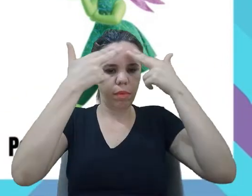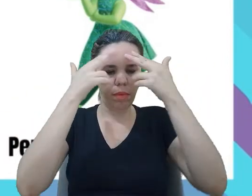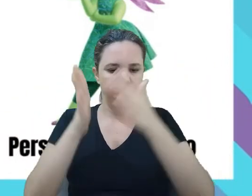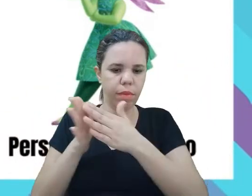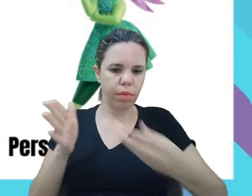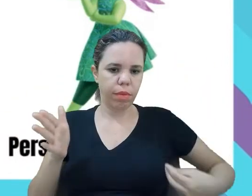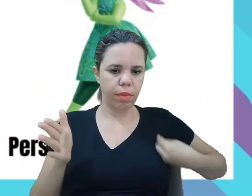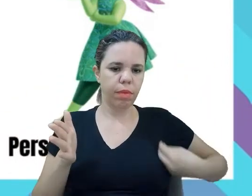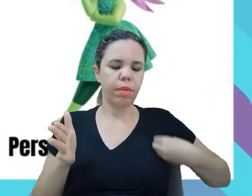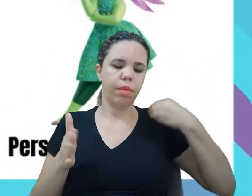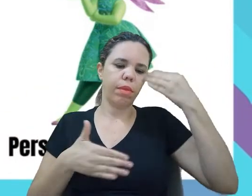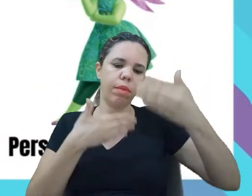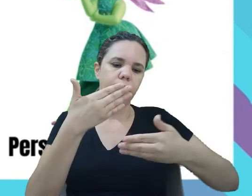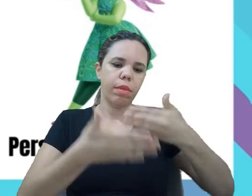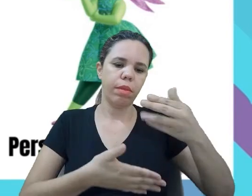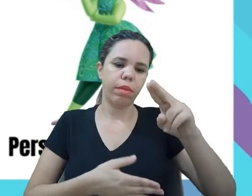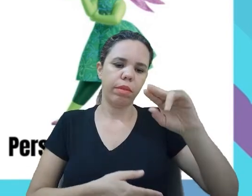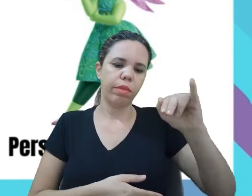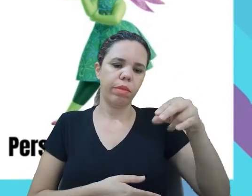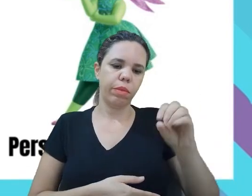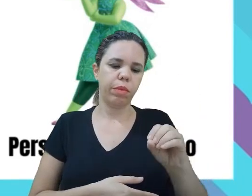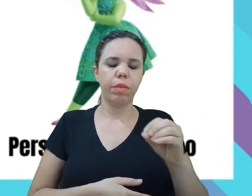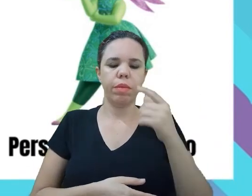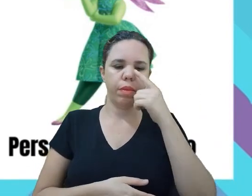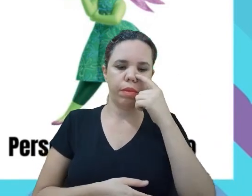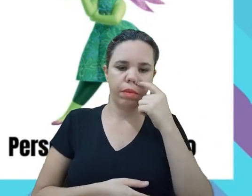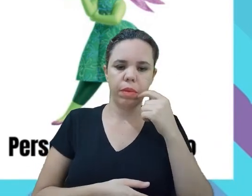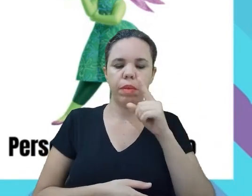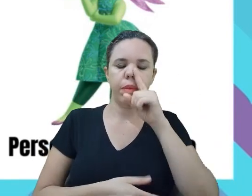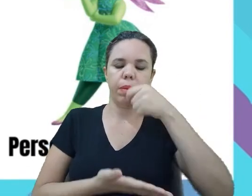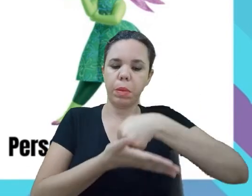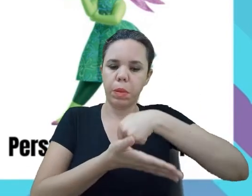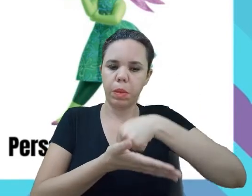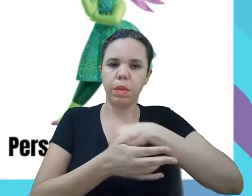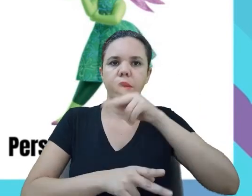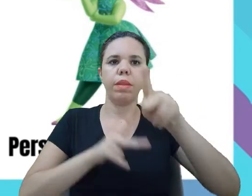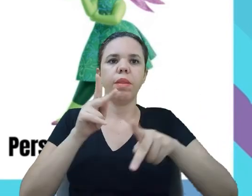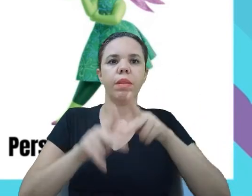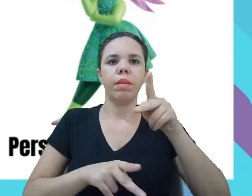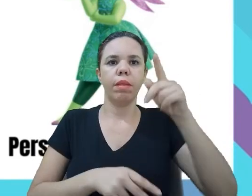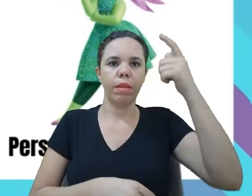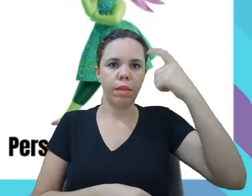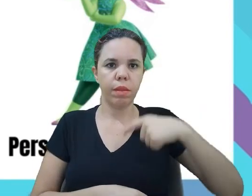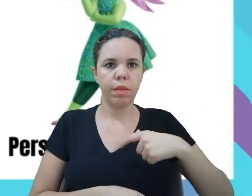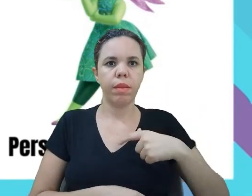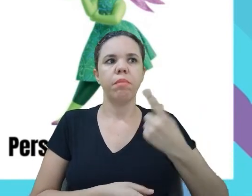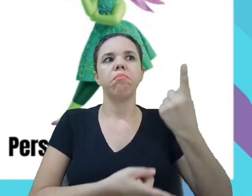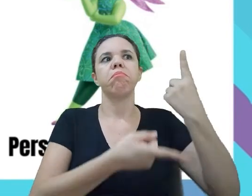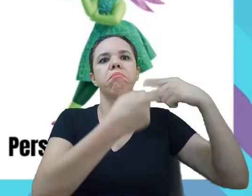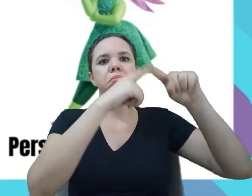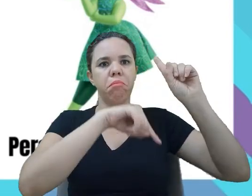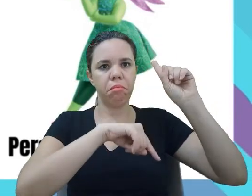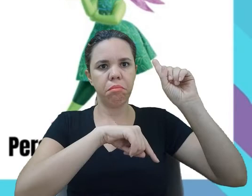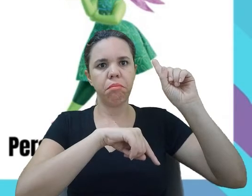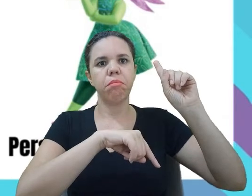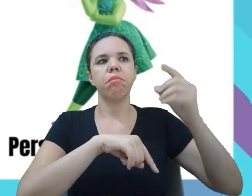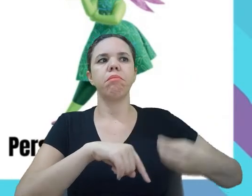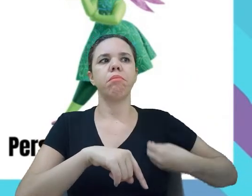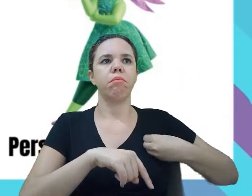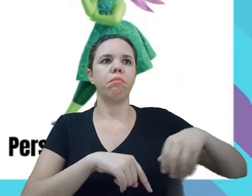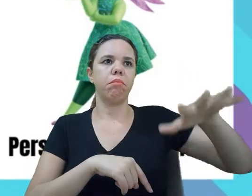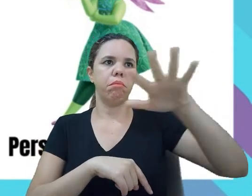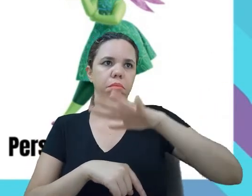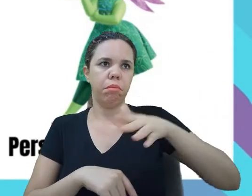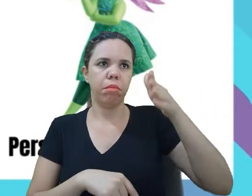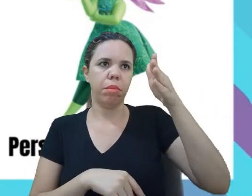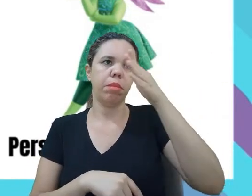sentimentos. Com relação a isso, eu faço uma consideração a respeito dessa necessidade de controle do rígido. E por